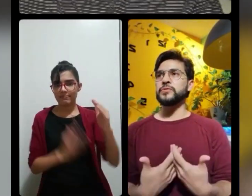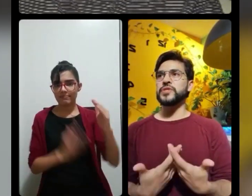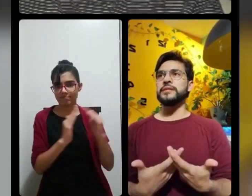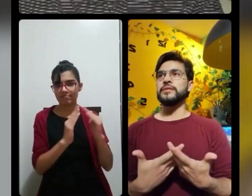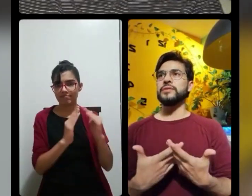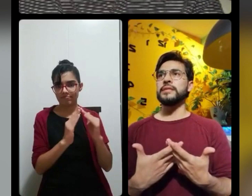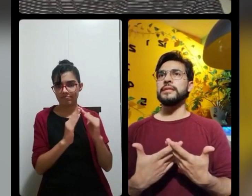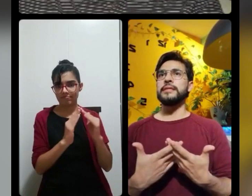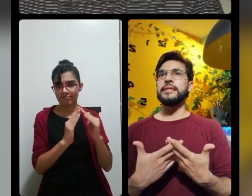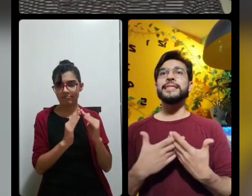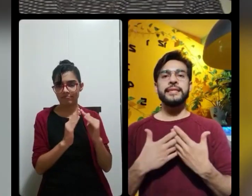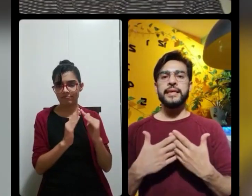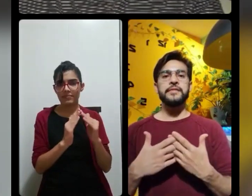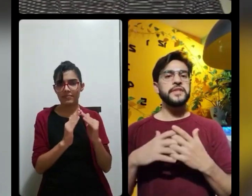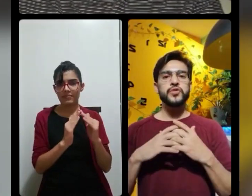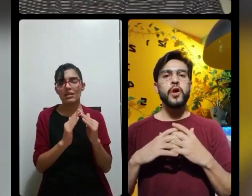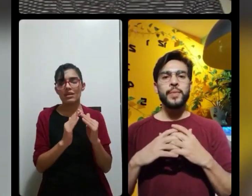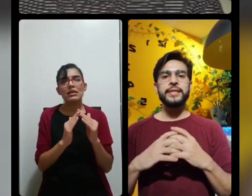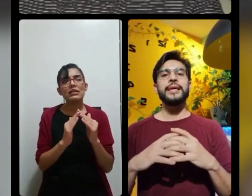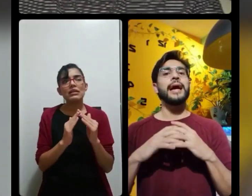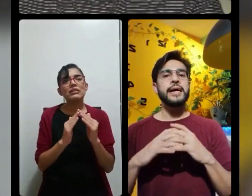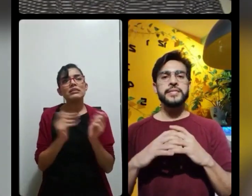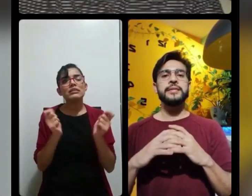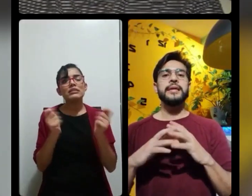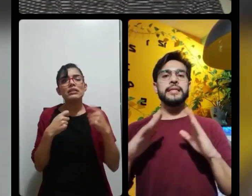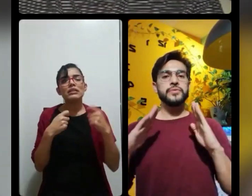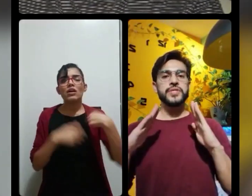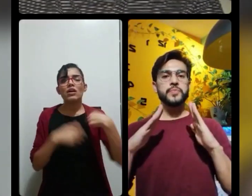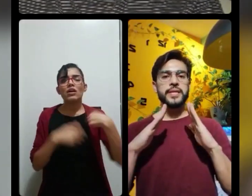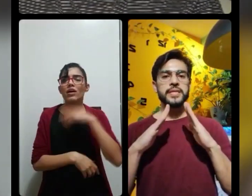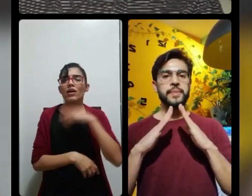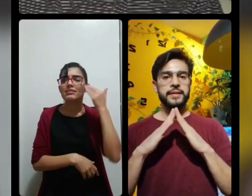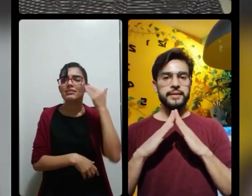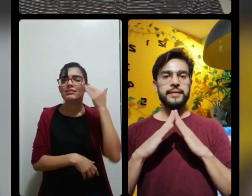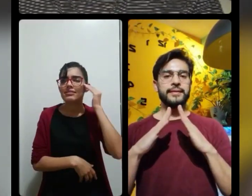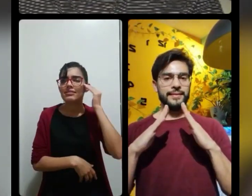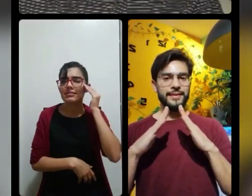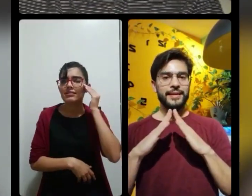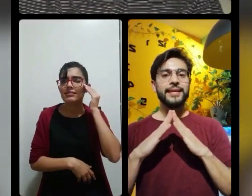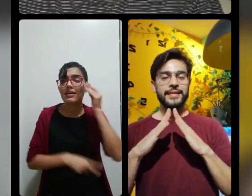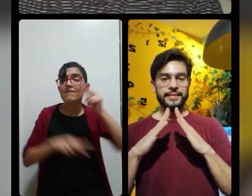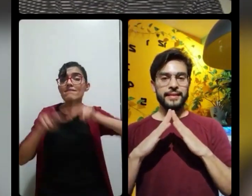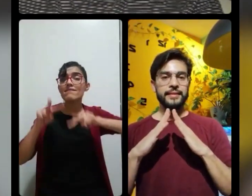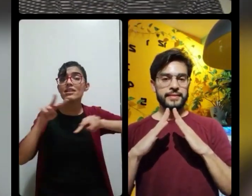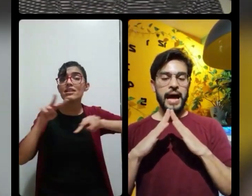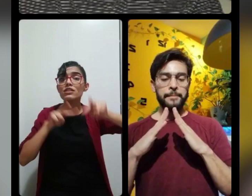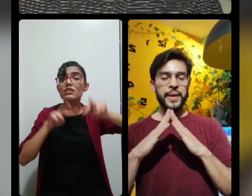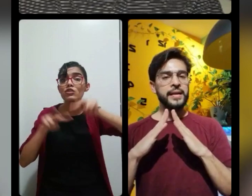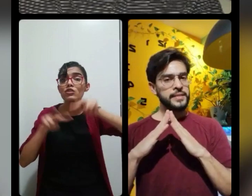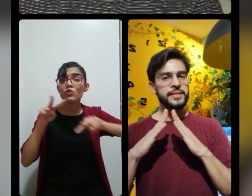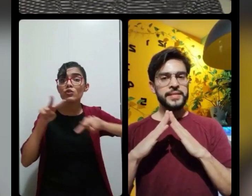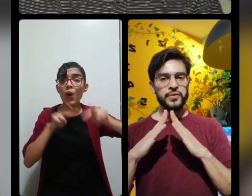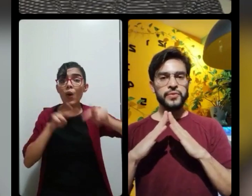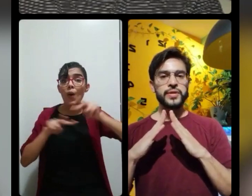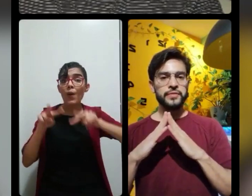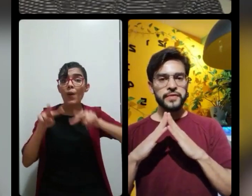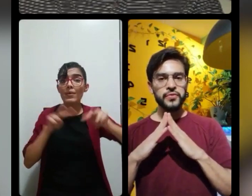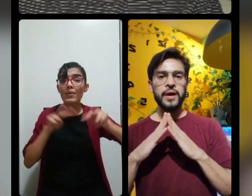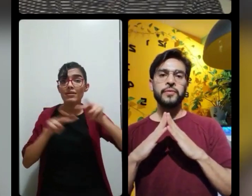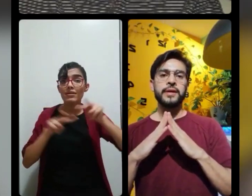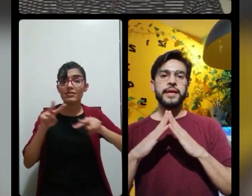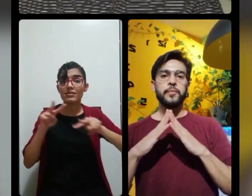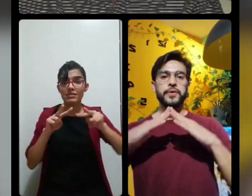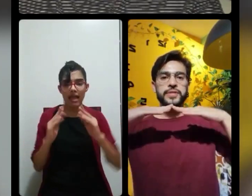flexibilidade à língua no sentido de entender que visualmente casa não se expressa a partir apenas desse